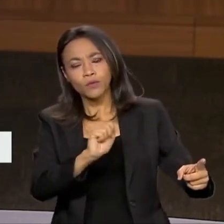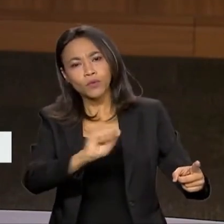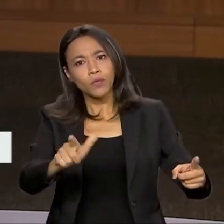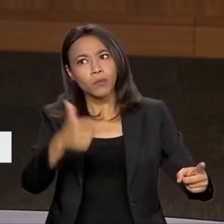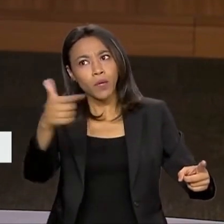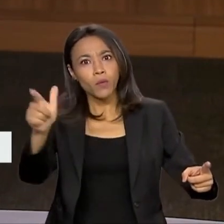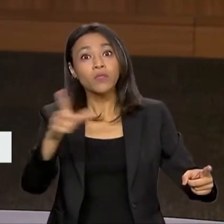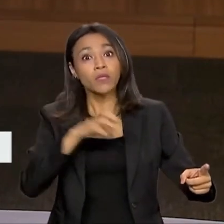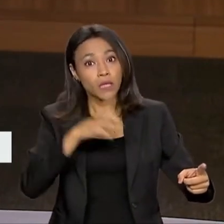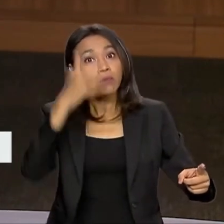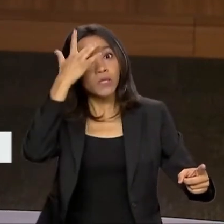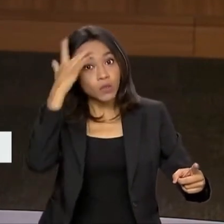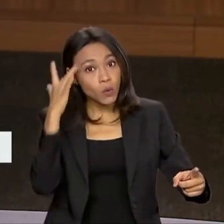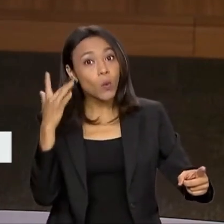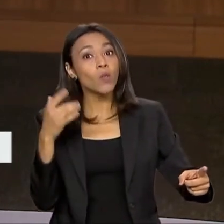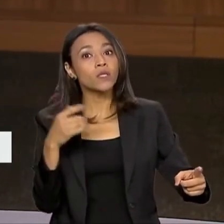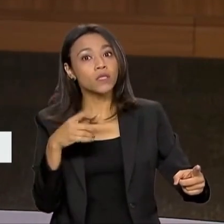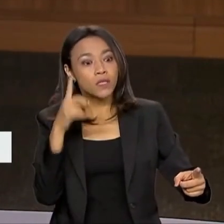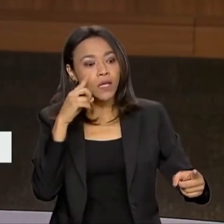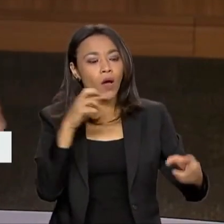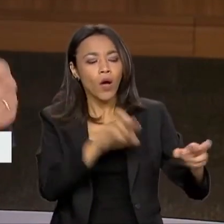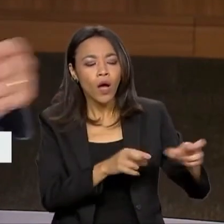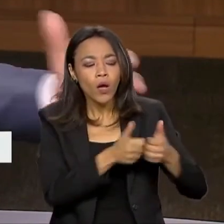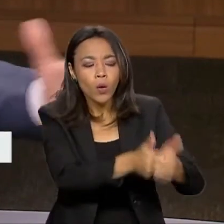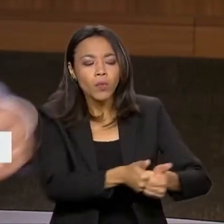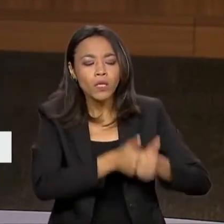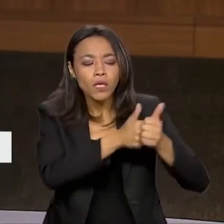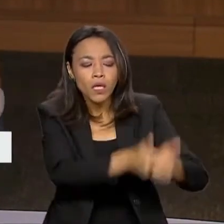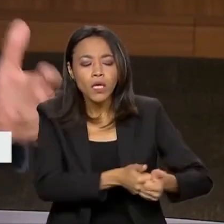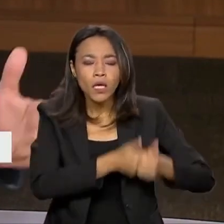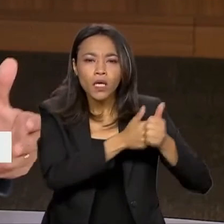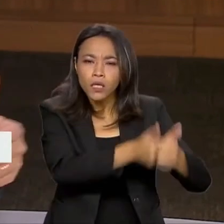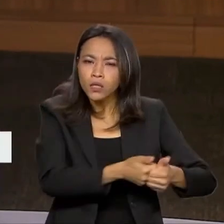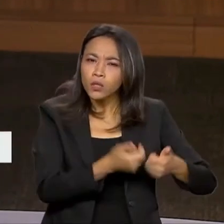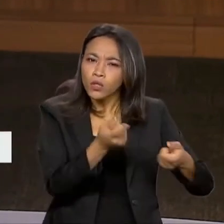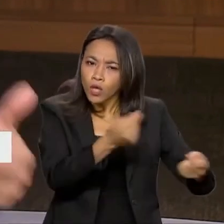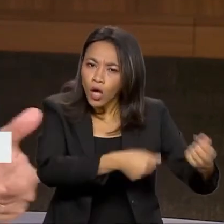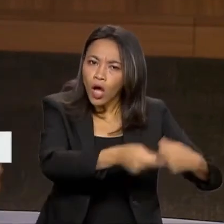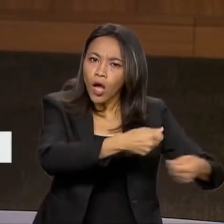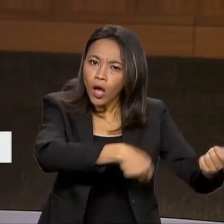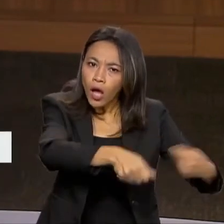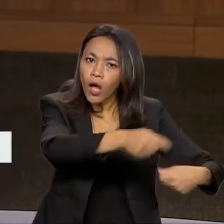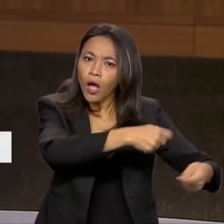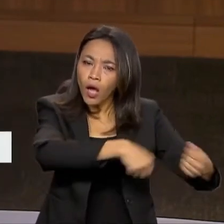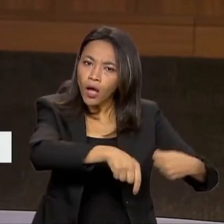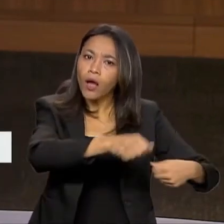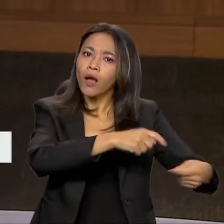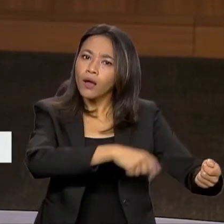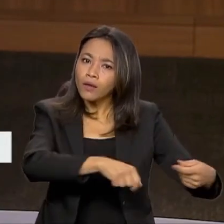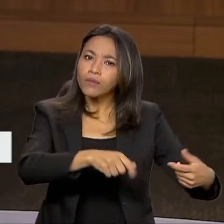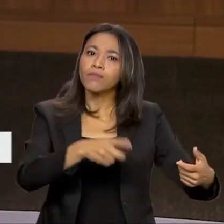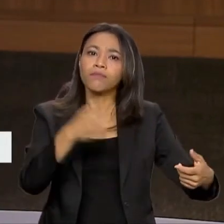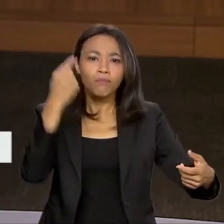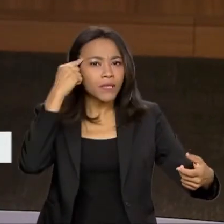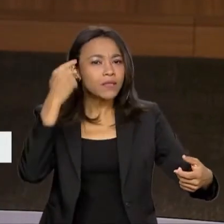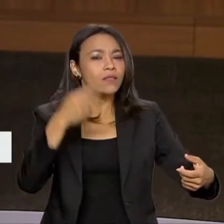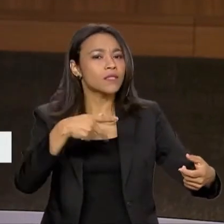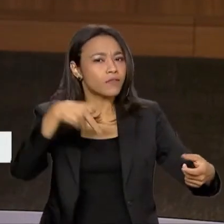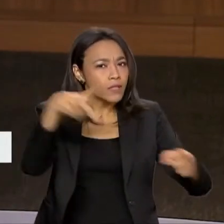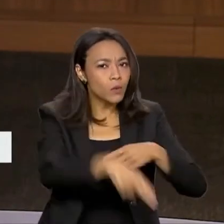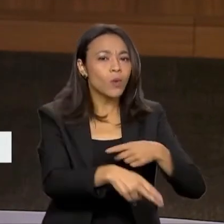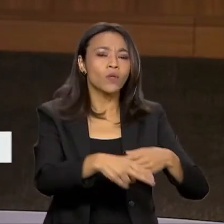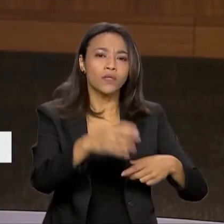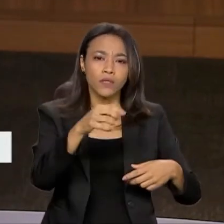tem gente do mercado gente que tá operando Fundos bilionários apostando inclusive num corte de